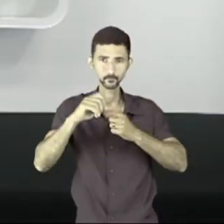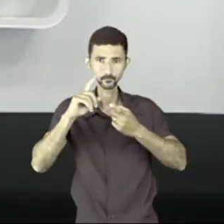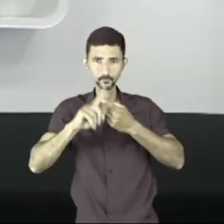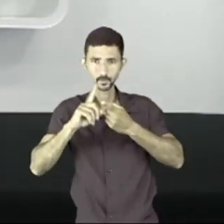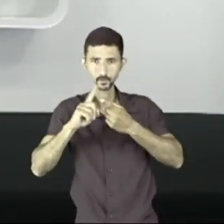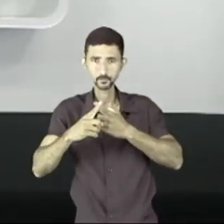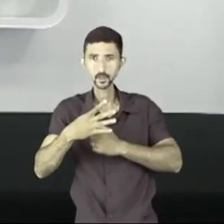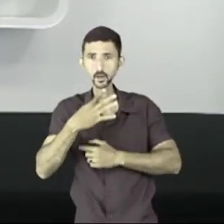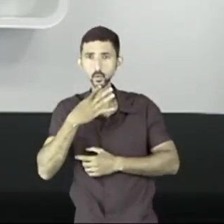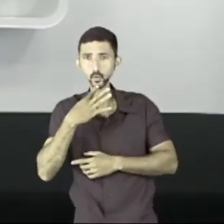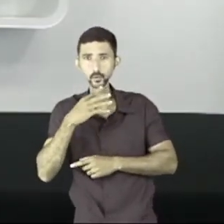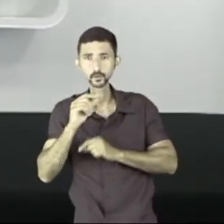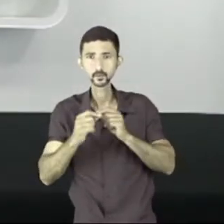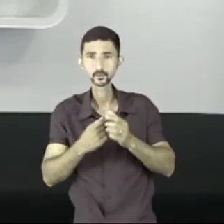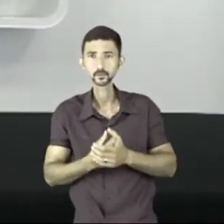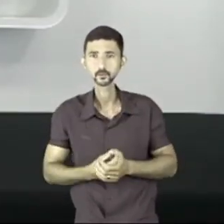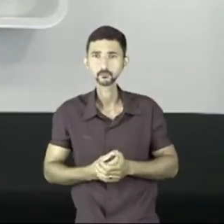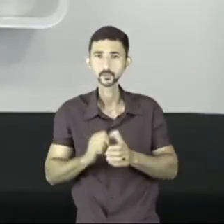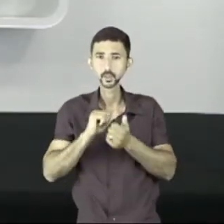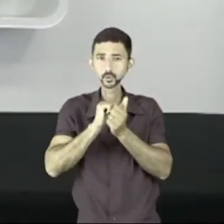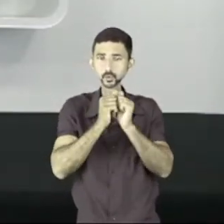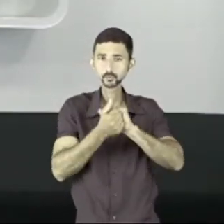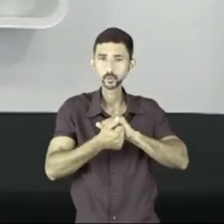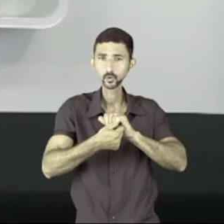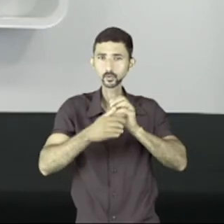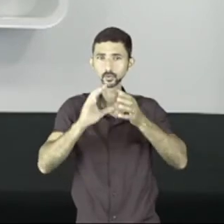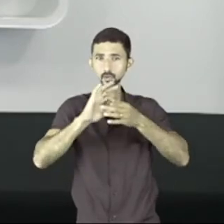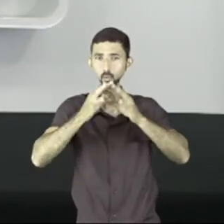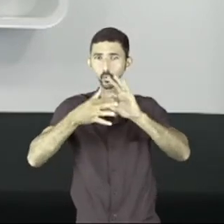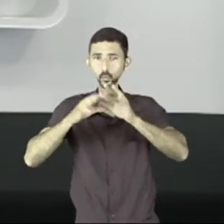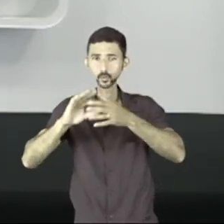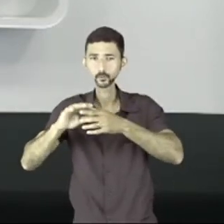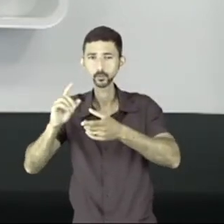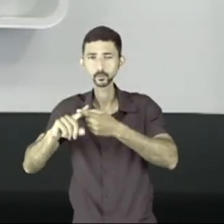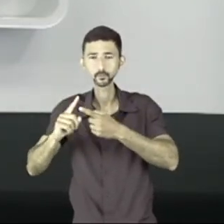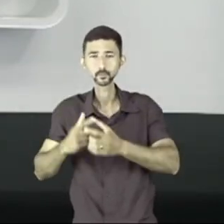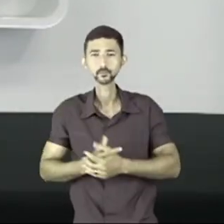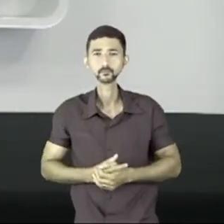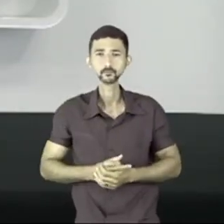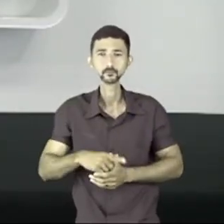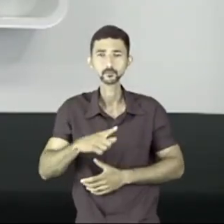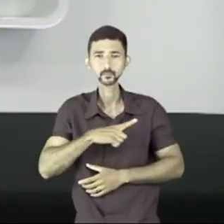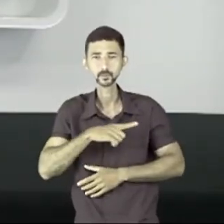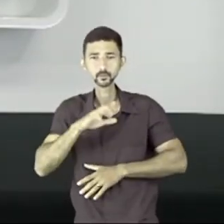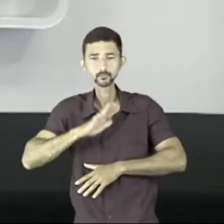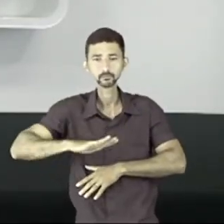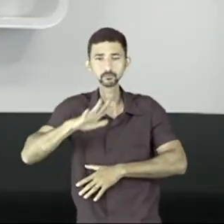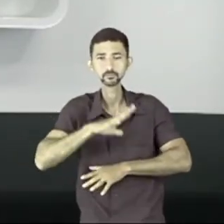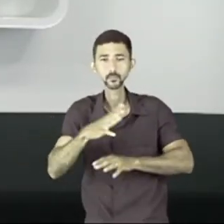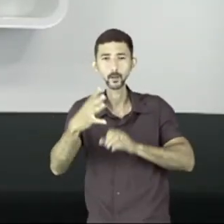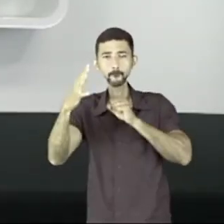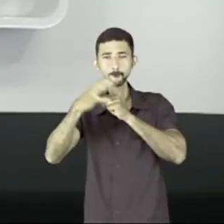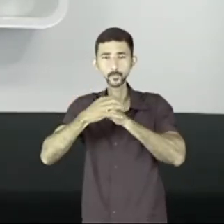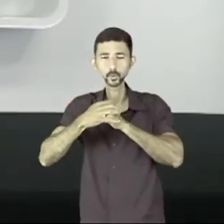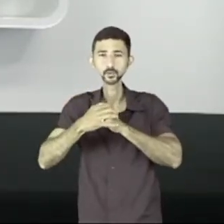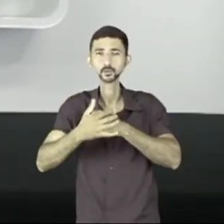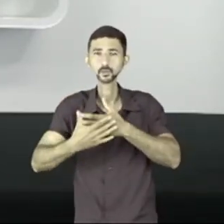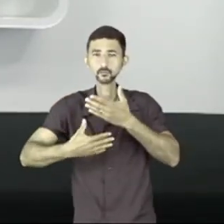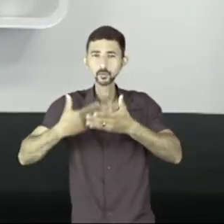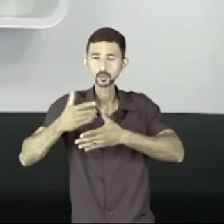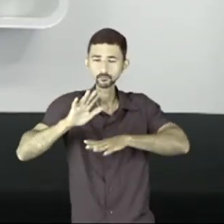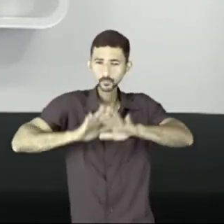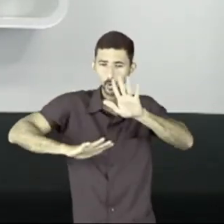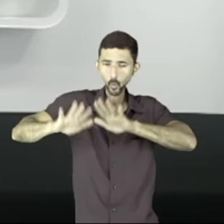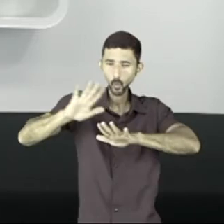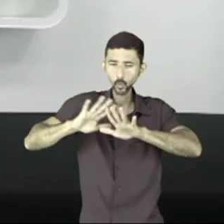também é conhecida como um esporte olímpico. Então, ela possui aí esse sistema de proteção para